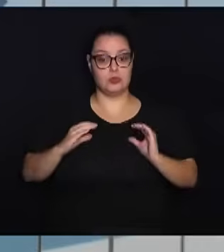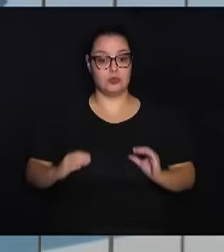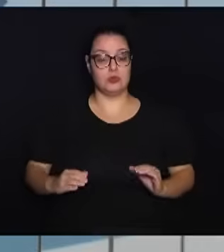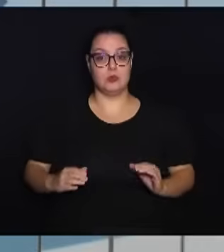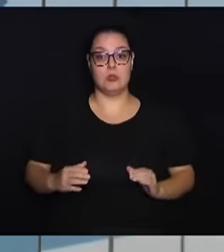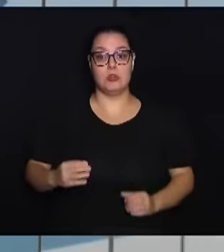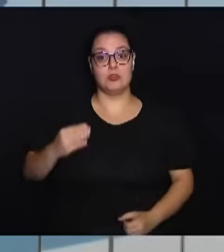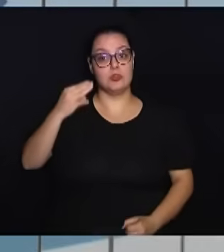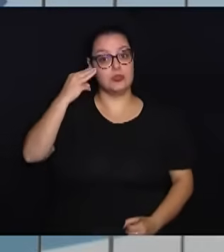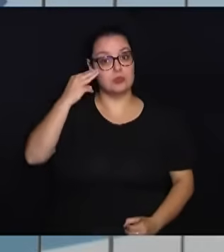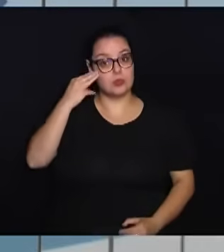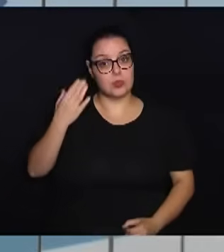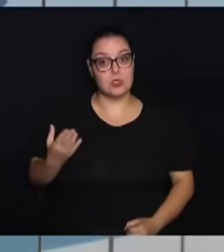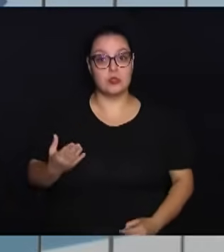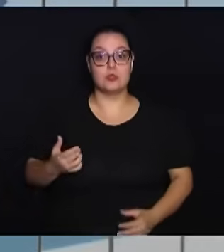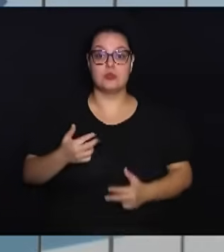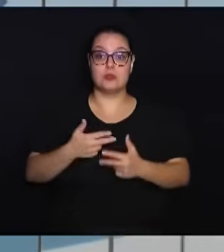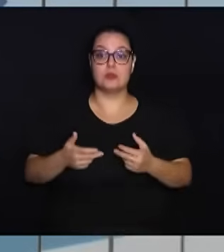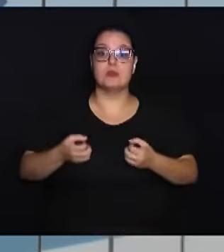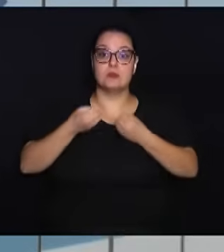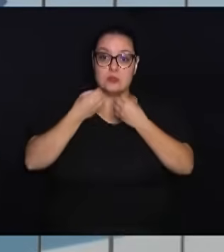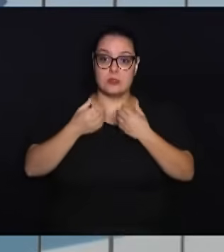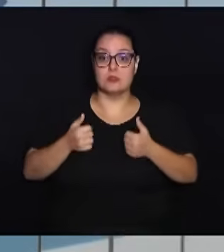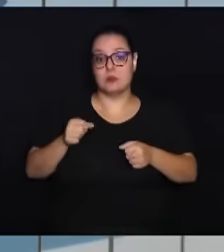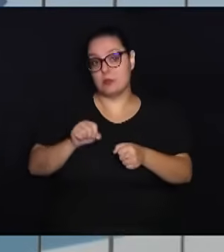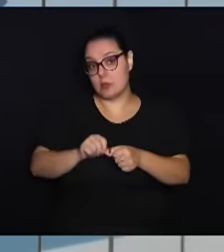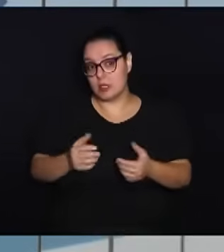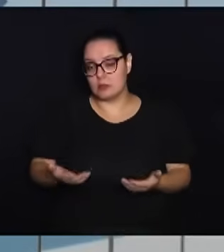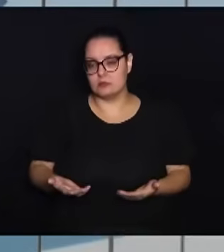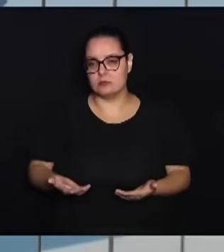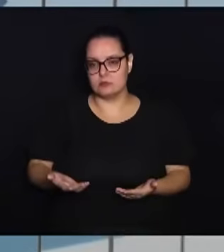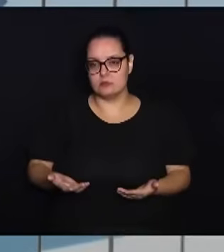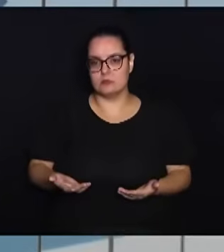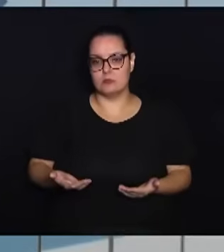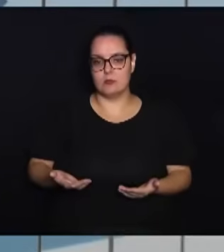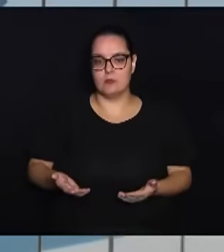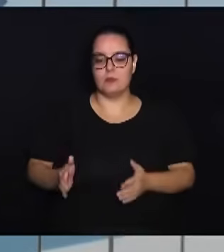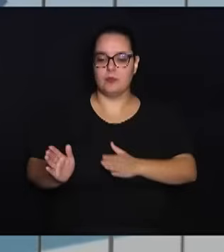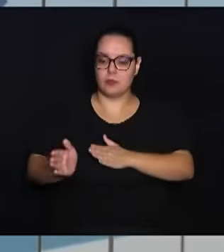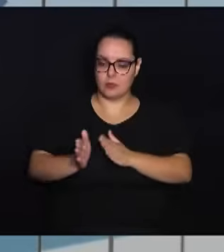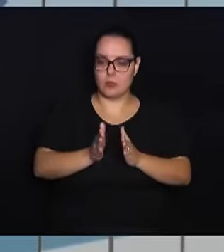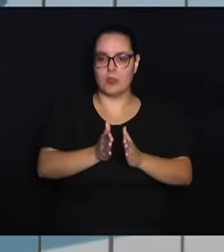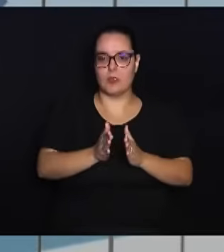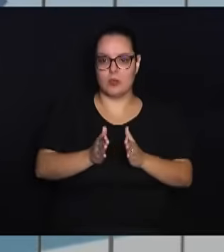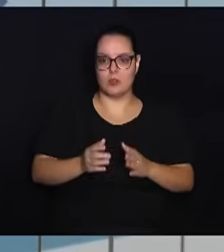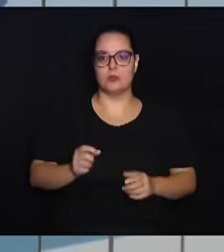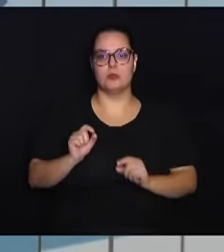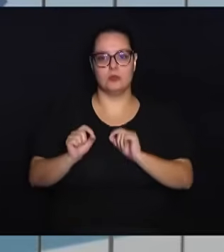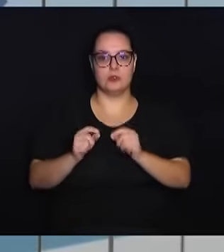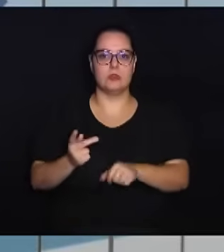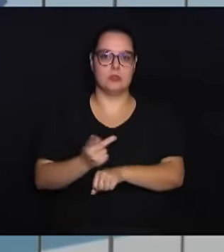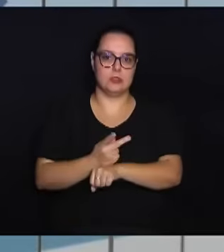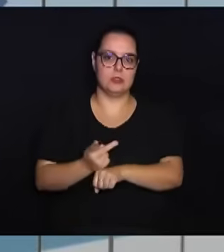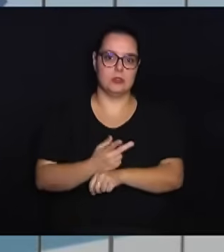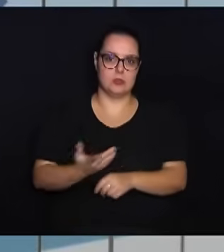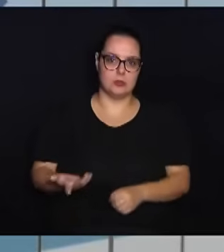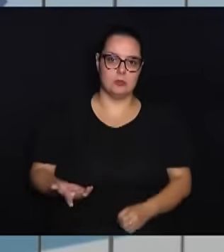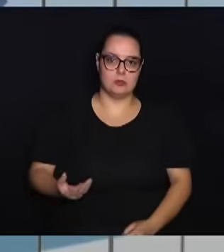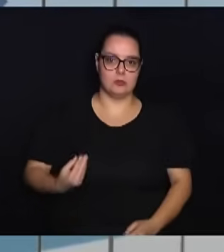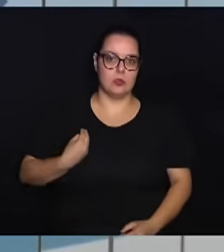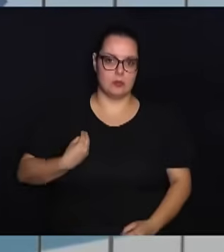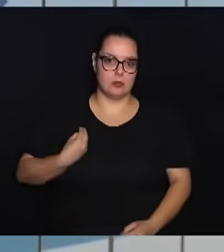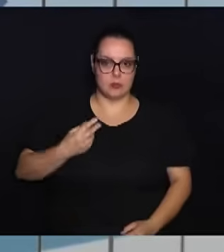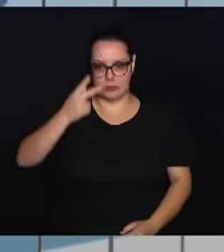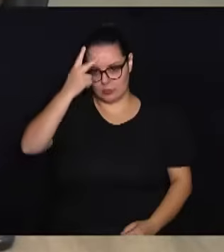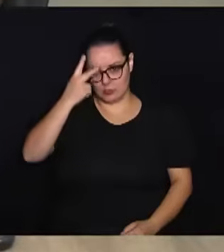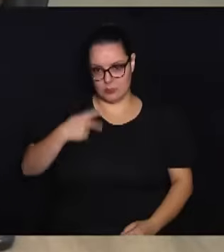de mentalidade, de algo que te faça bem para você seguir na direção ali do que você está buscando para sua vida, né?